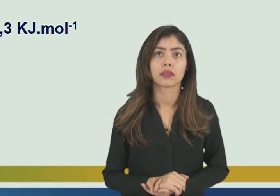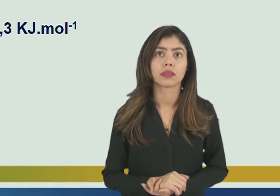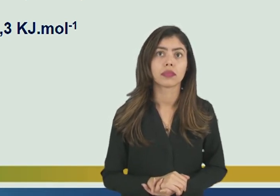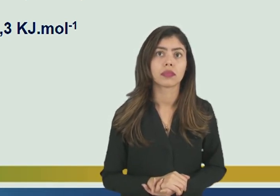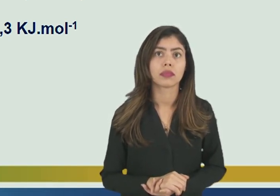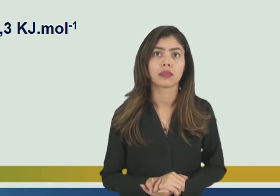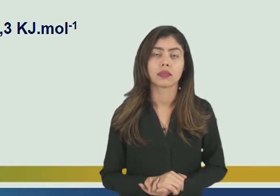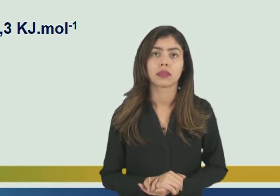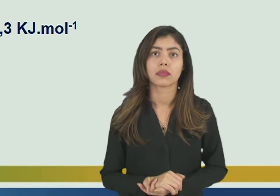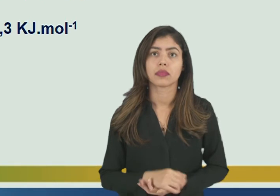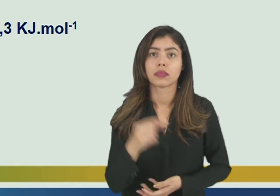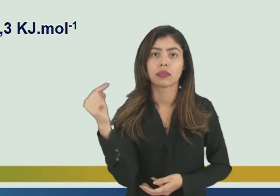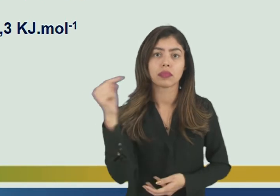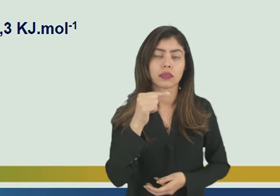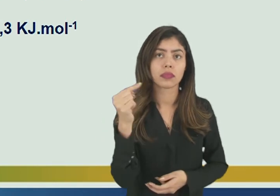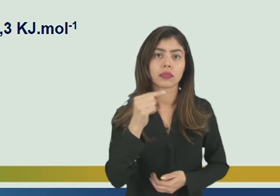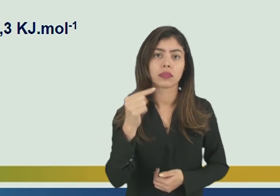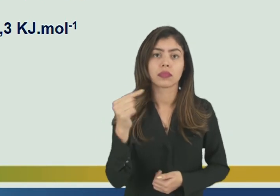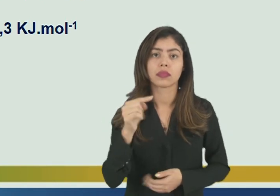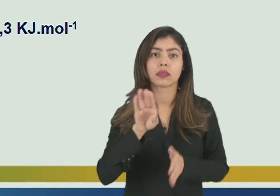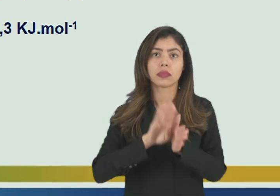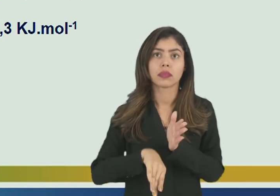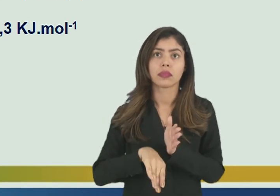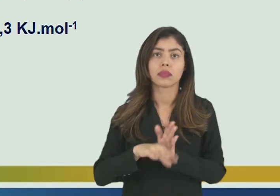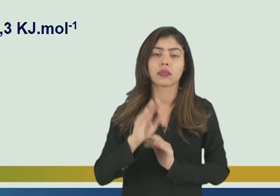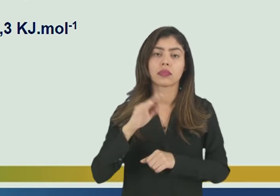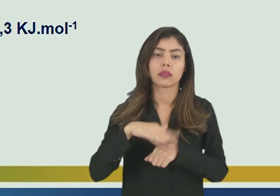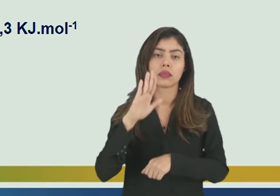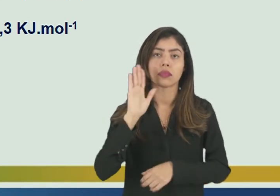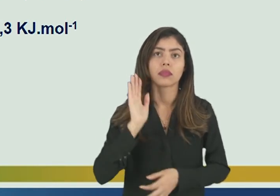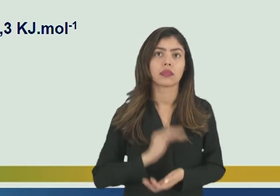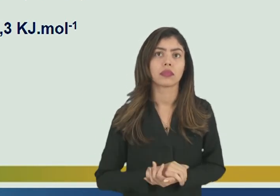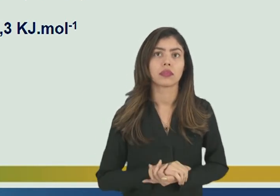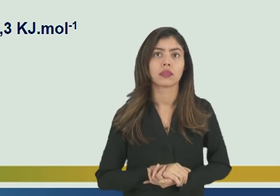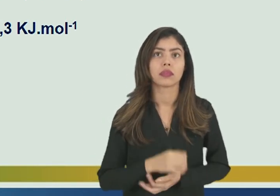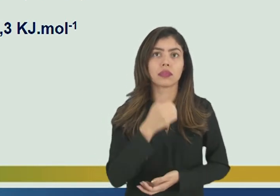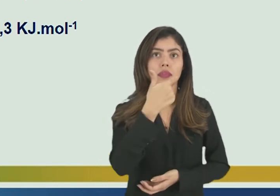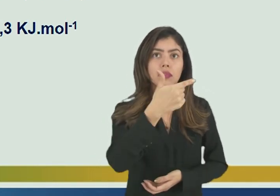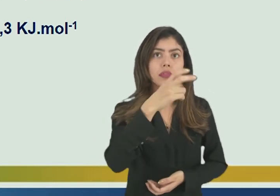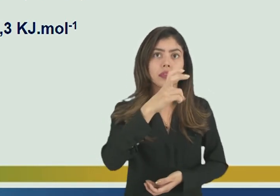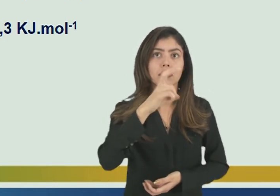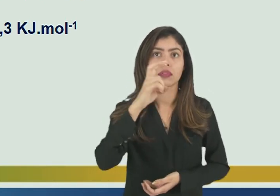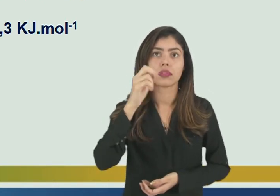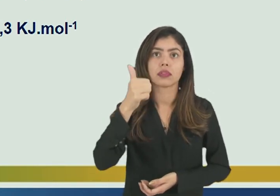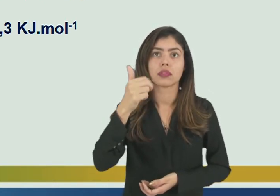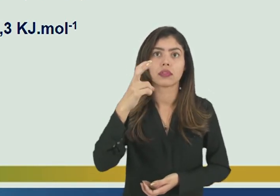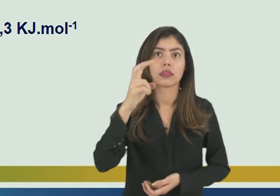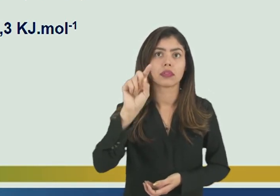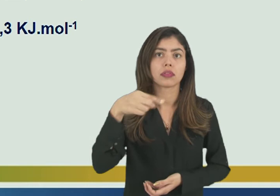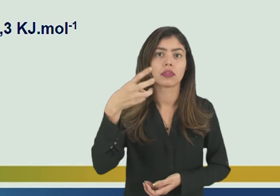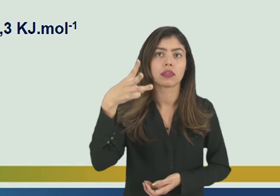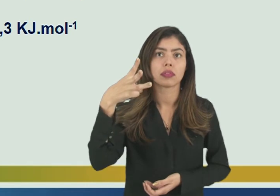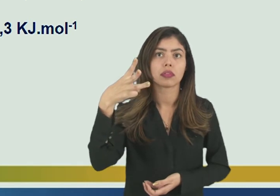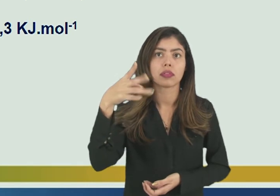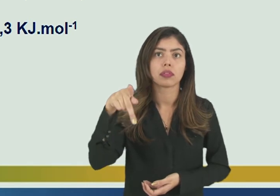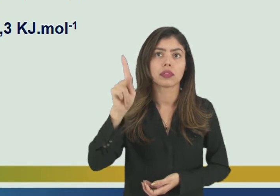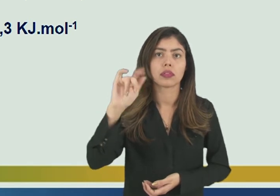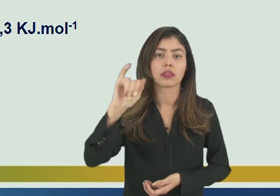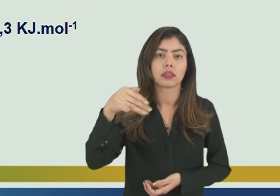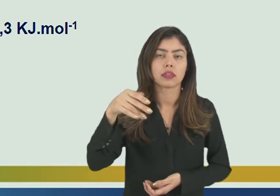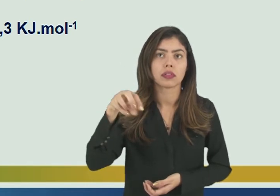negativo, subtrai e vamos ter o sinal do maior. Logo, a nossa variação de entalpia é menos